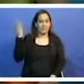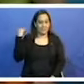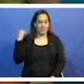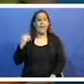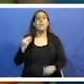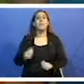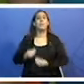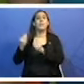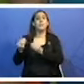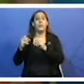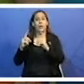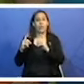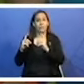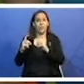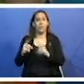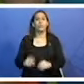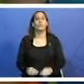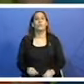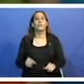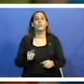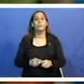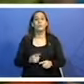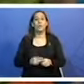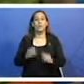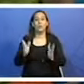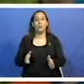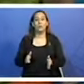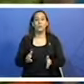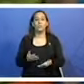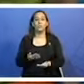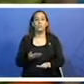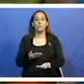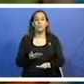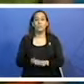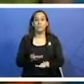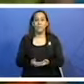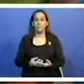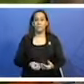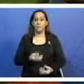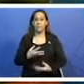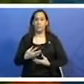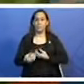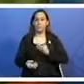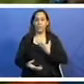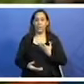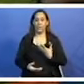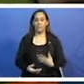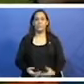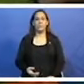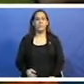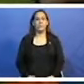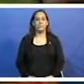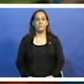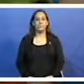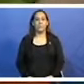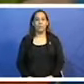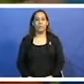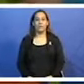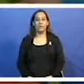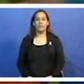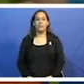sua professora, porque na aula de hoje estudaremos poemas novamente, só que agora não vão ser as letras que vão se